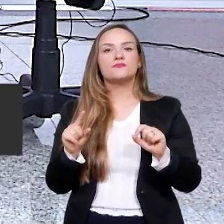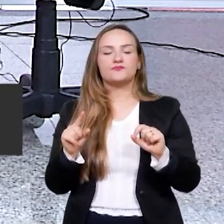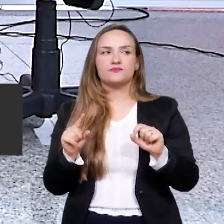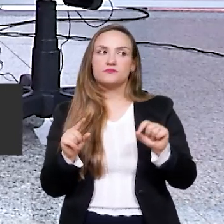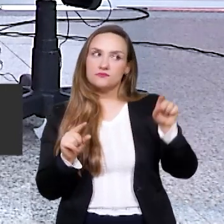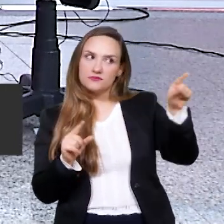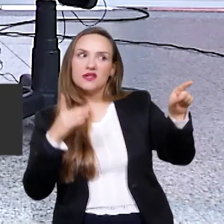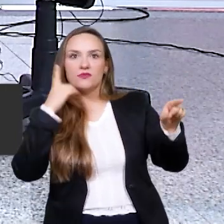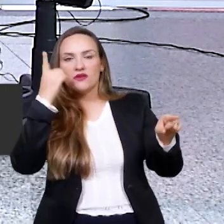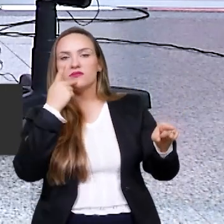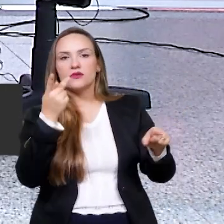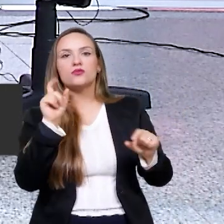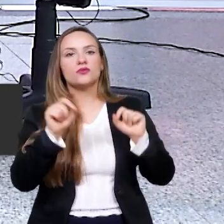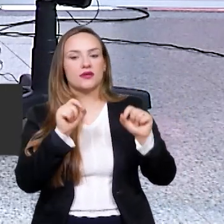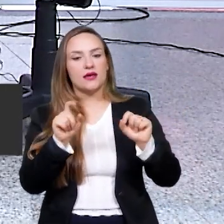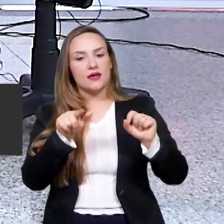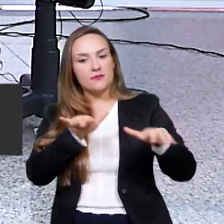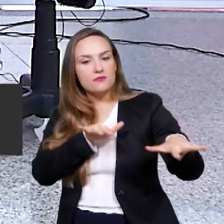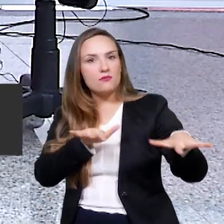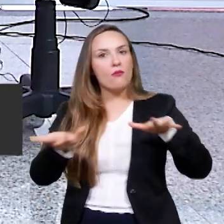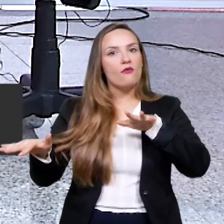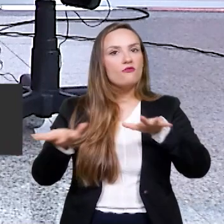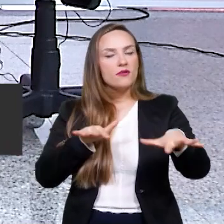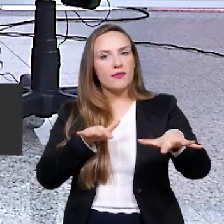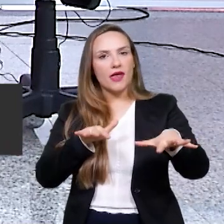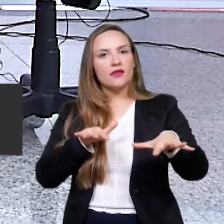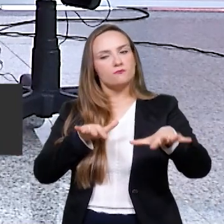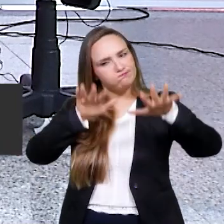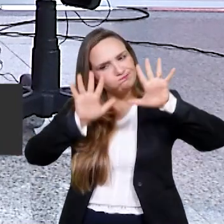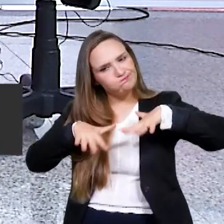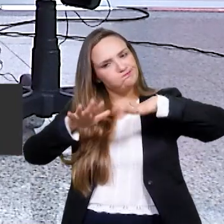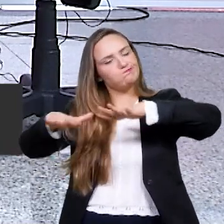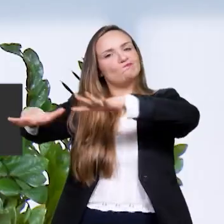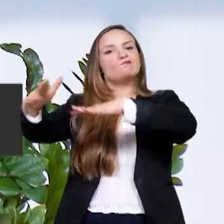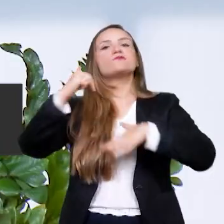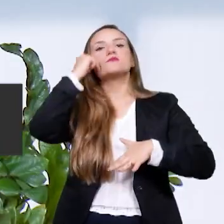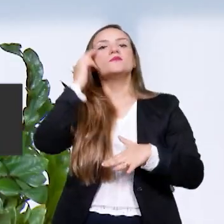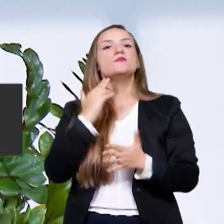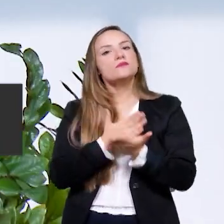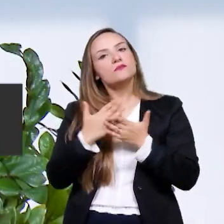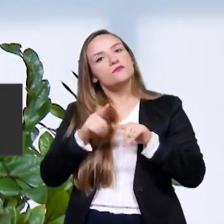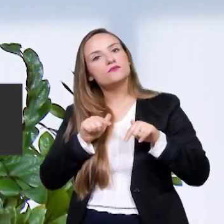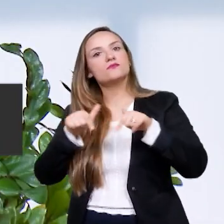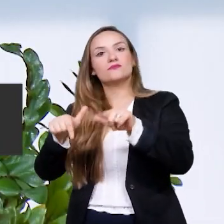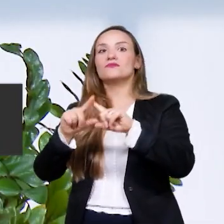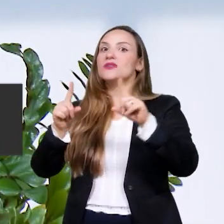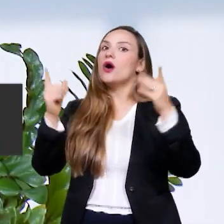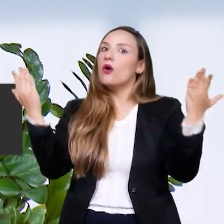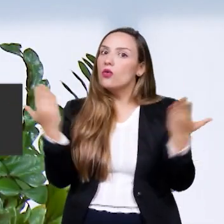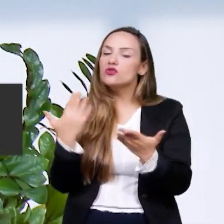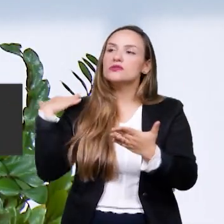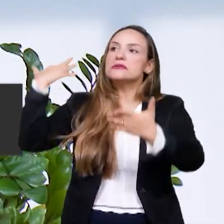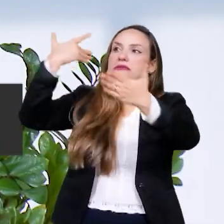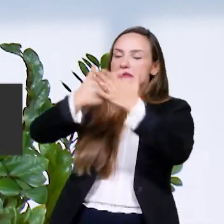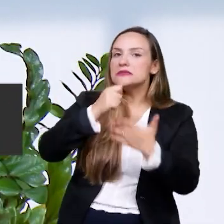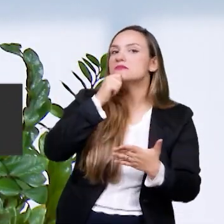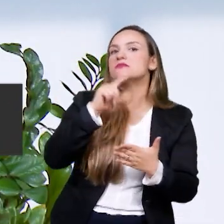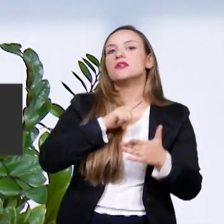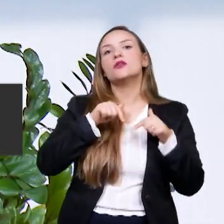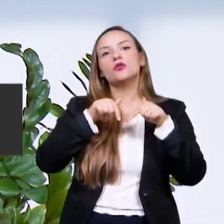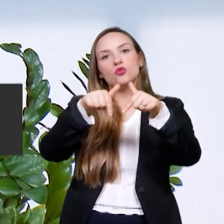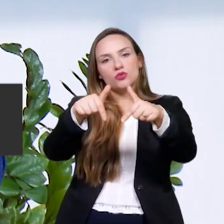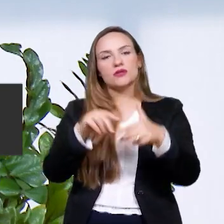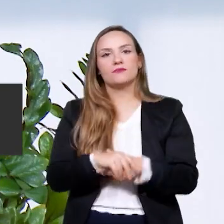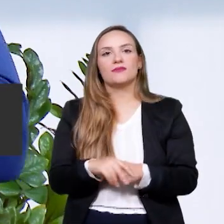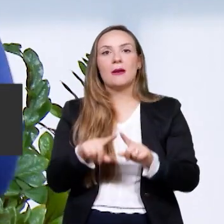fruto, como o deputado falou. Primeiro, do movimento negro, lá atrás, o movimento negro unificado. Hoje, a luta ainda continua, mas o